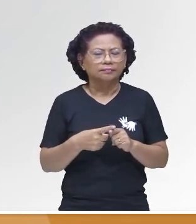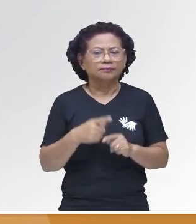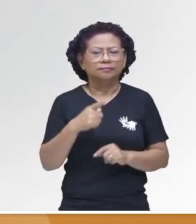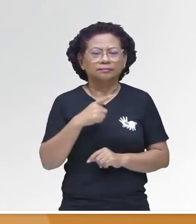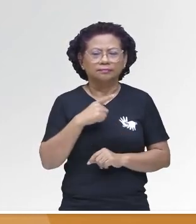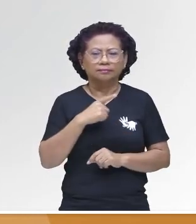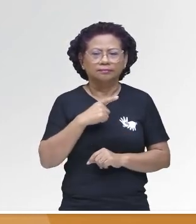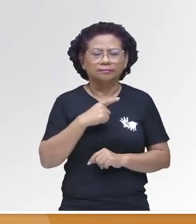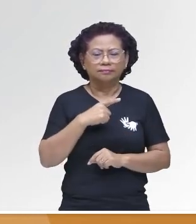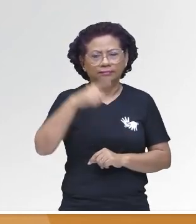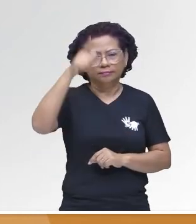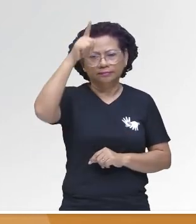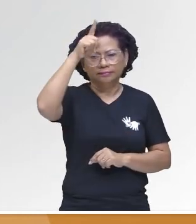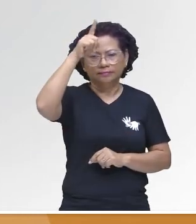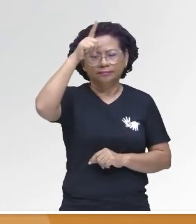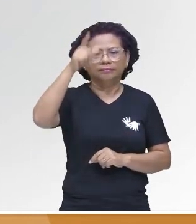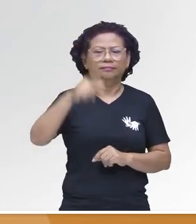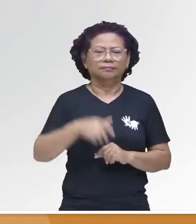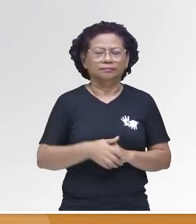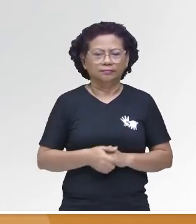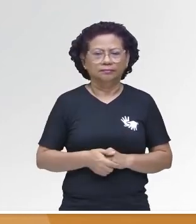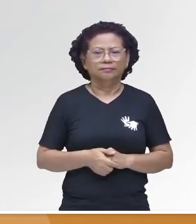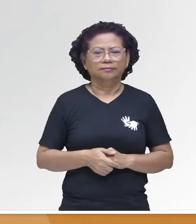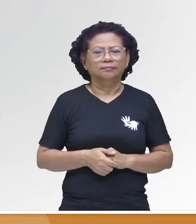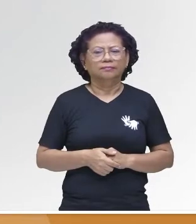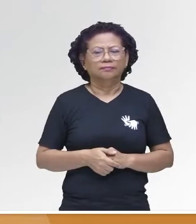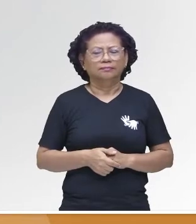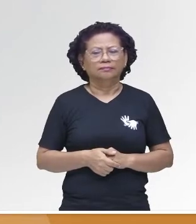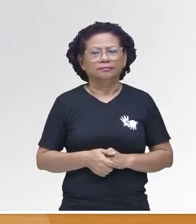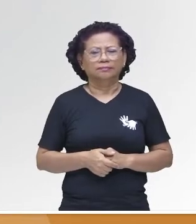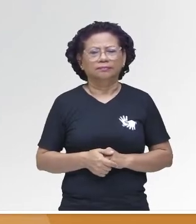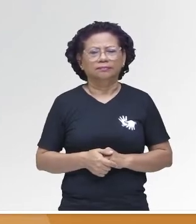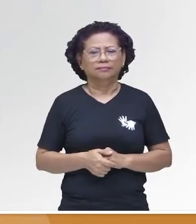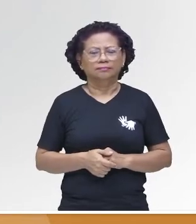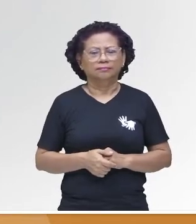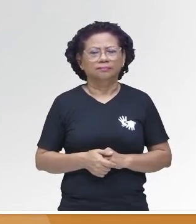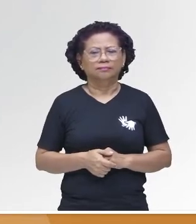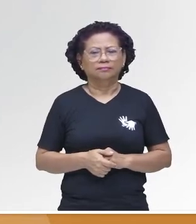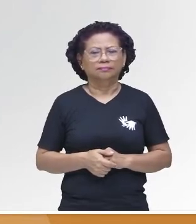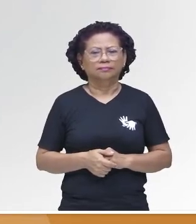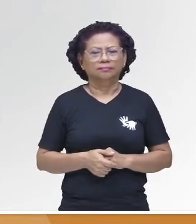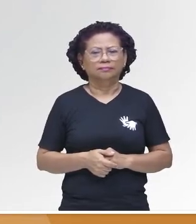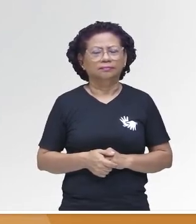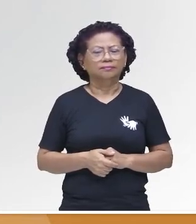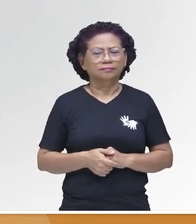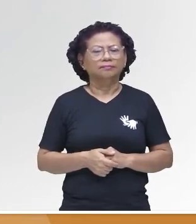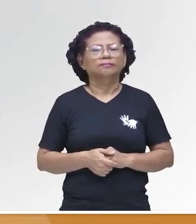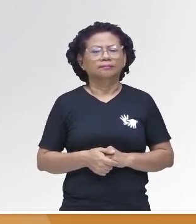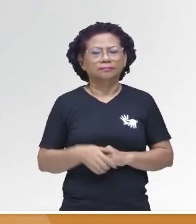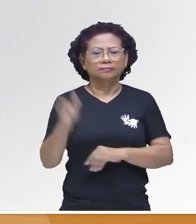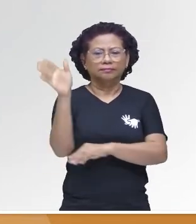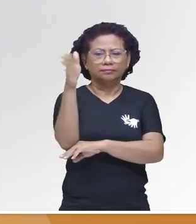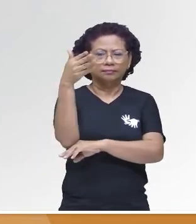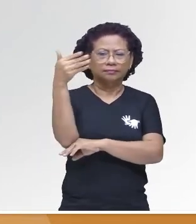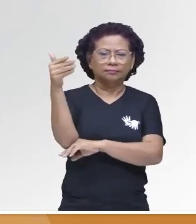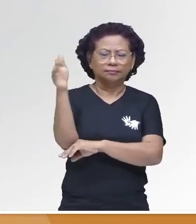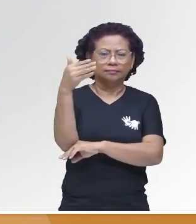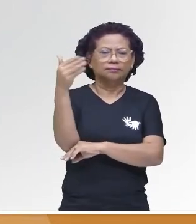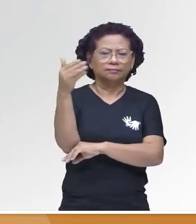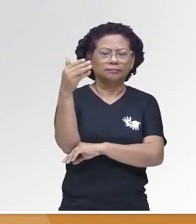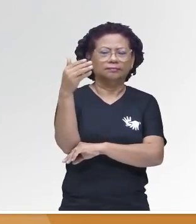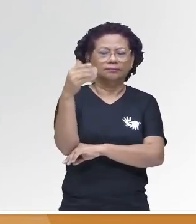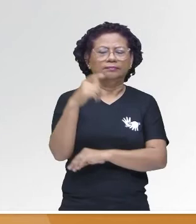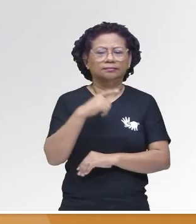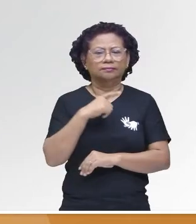alemães que tinham lá. Então eles gostavam muito dessas cores e acabaram colocando essas cores na bandeira farroupilha.